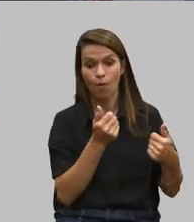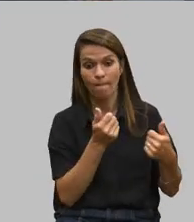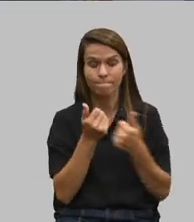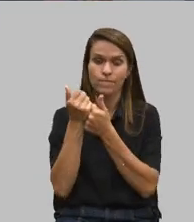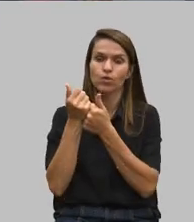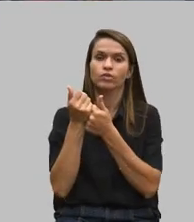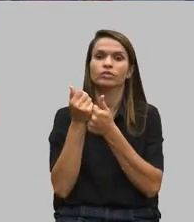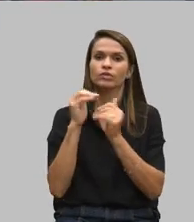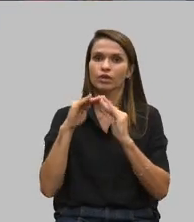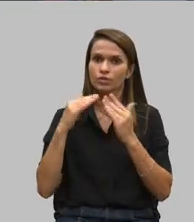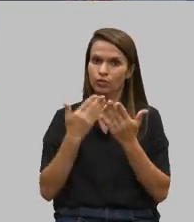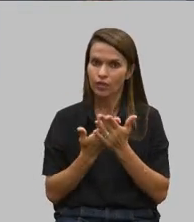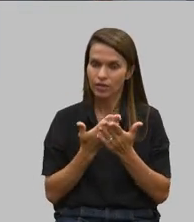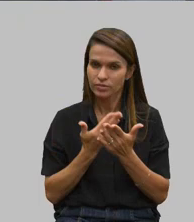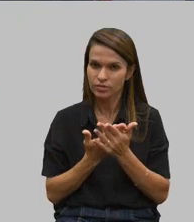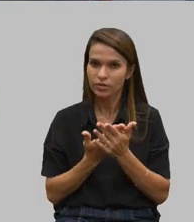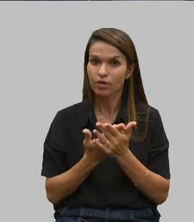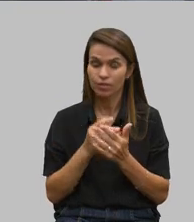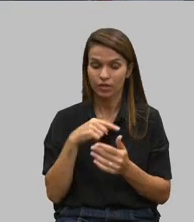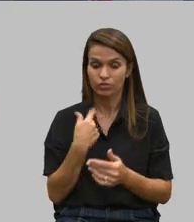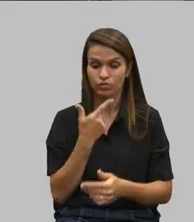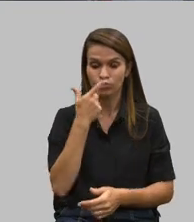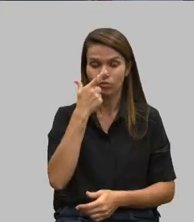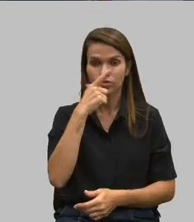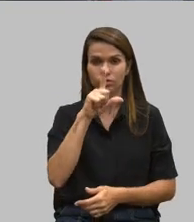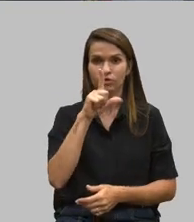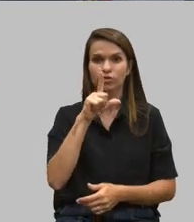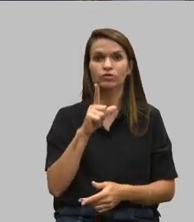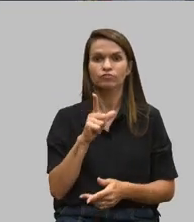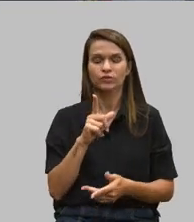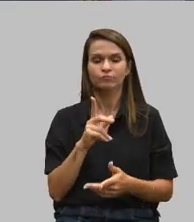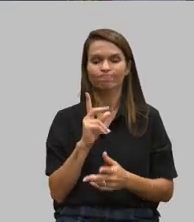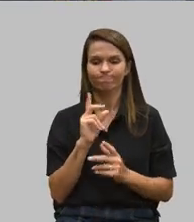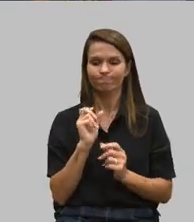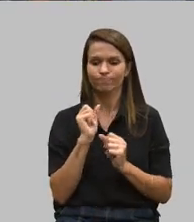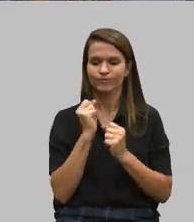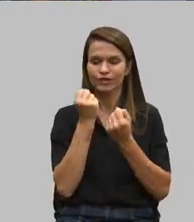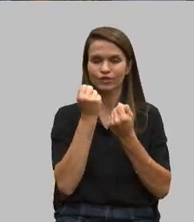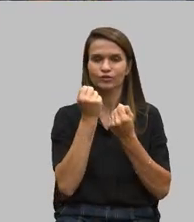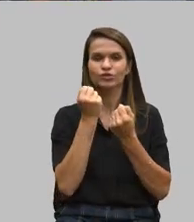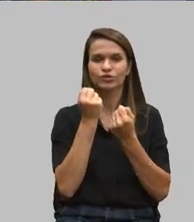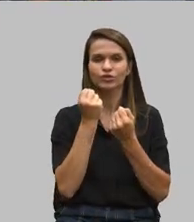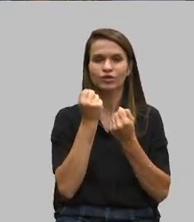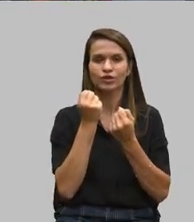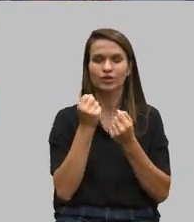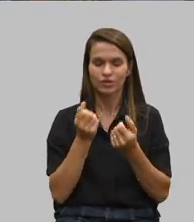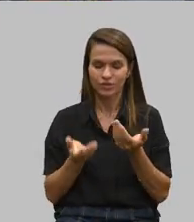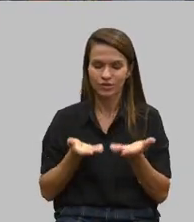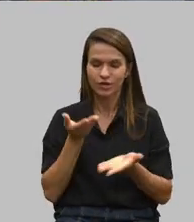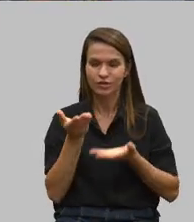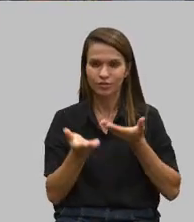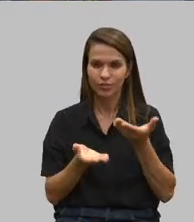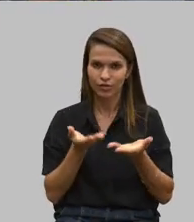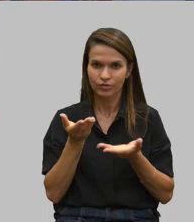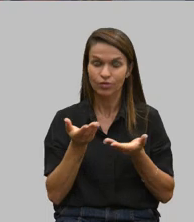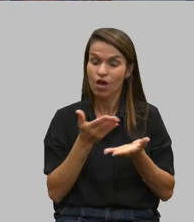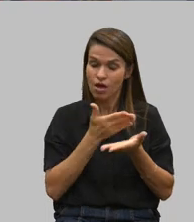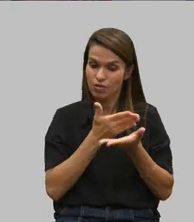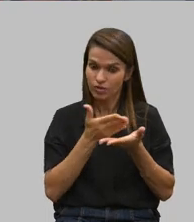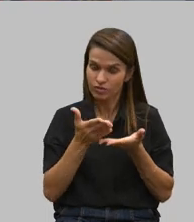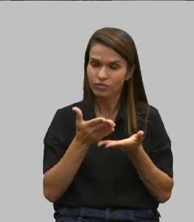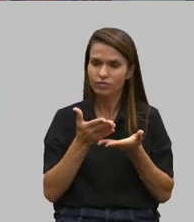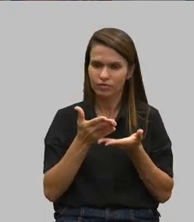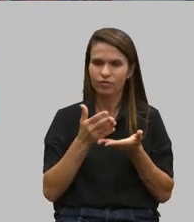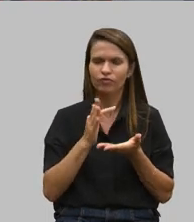para que a gente consiga realmente garantir todo esse tratamento então é o início né Alen provavelmente teremos melhorias para